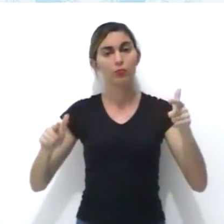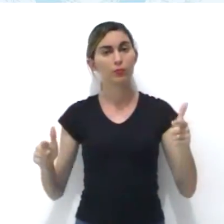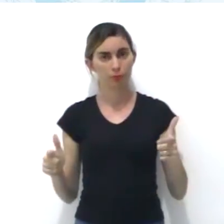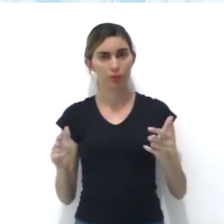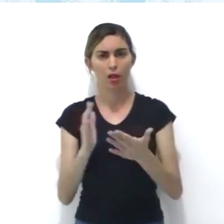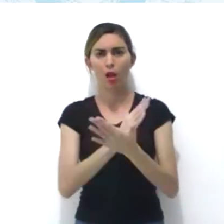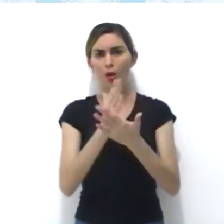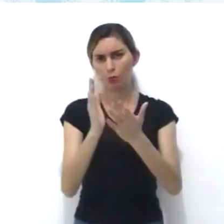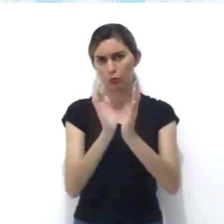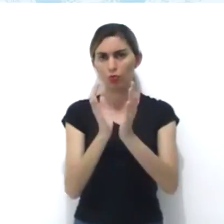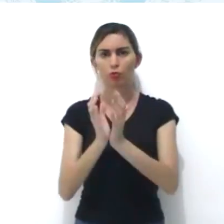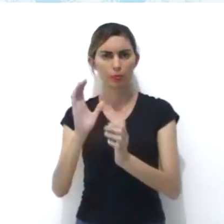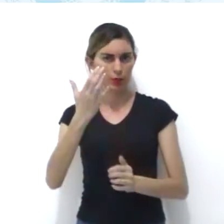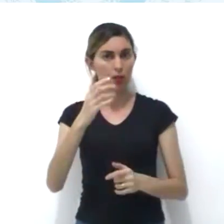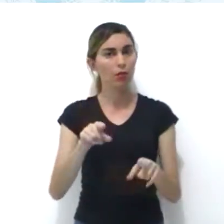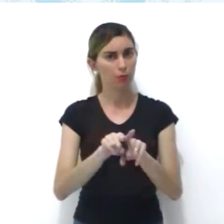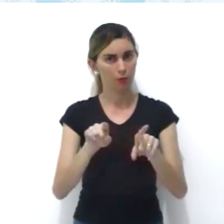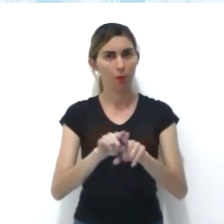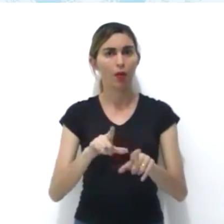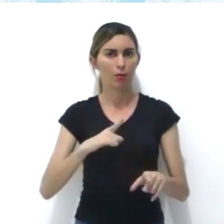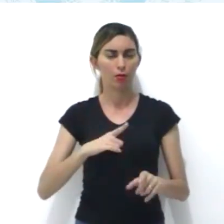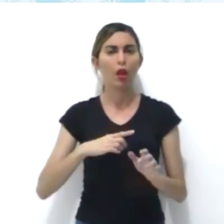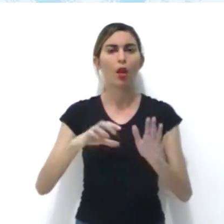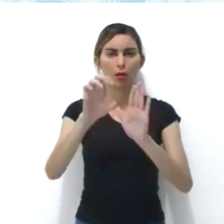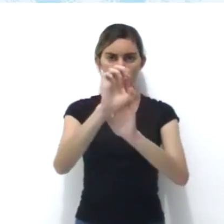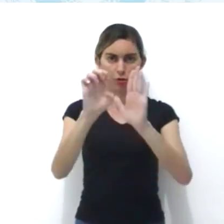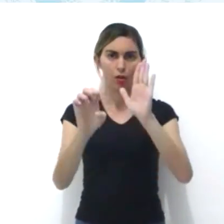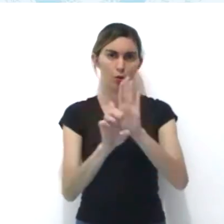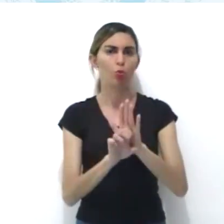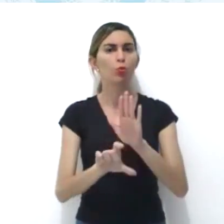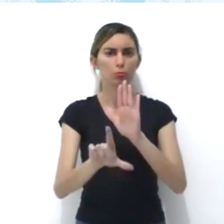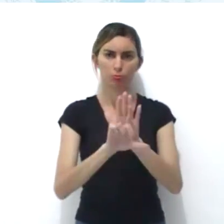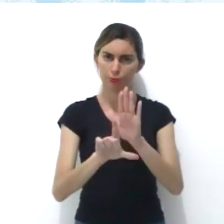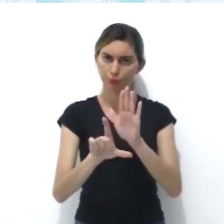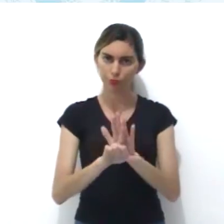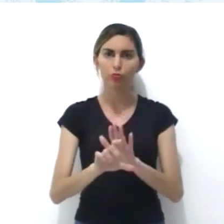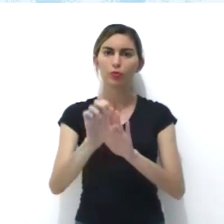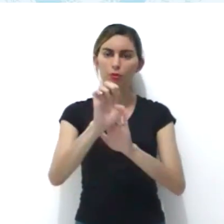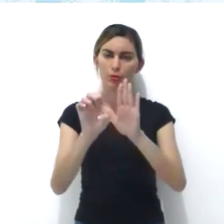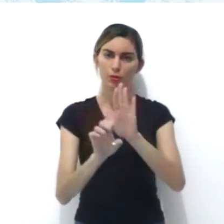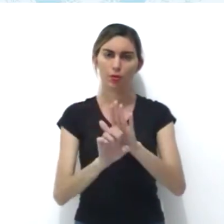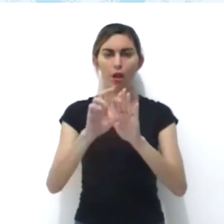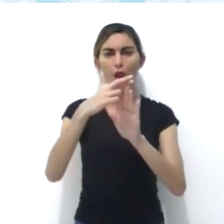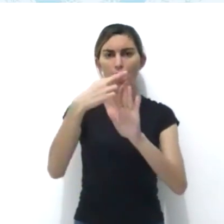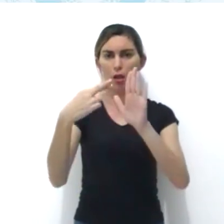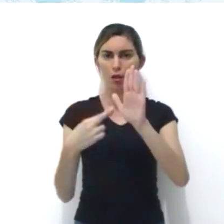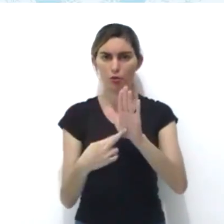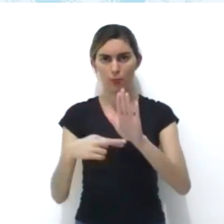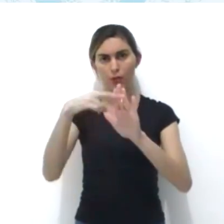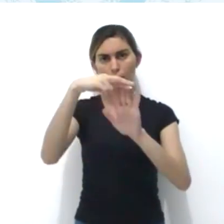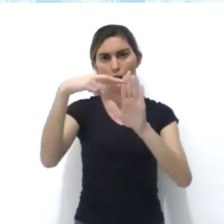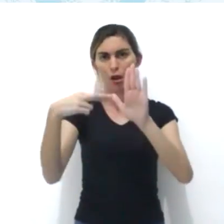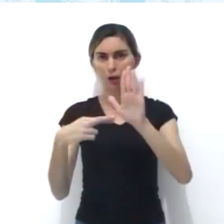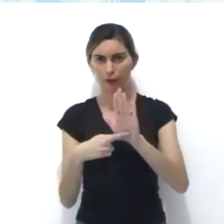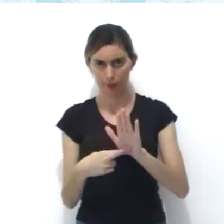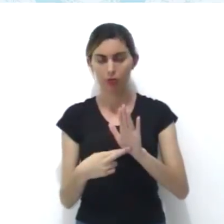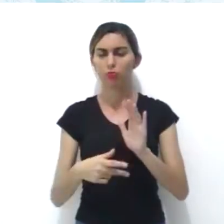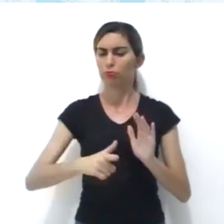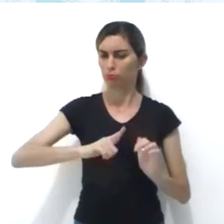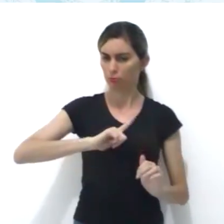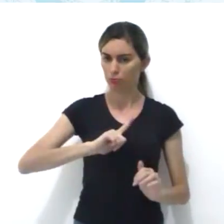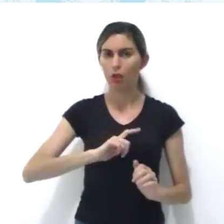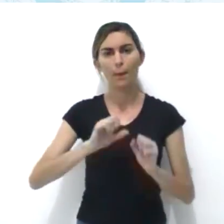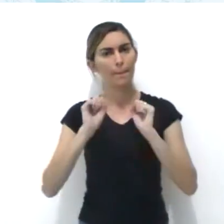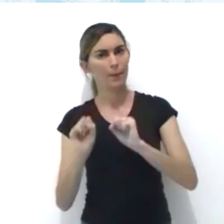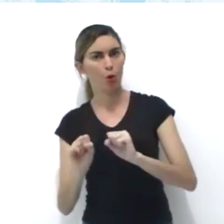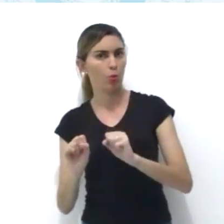ampliando. Alguns clubes de ciências também eles têm um estatuto. O estatuto é um regimento, são as regras, do